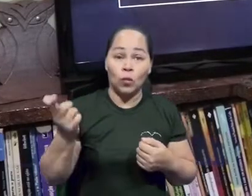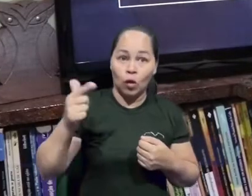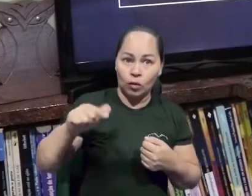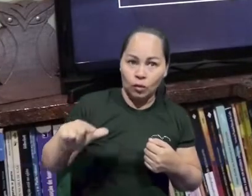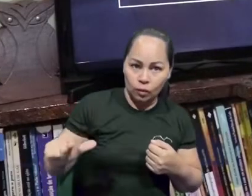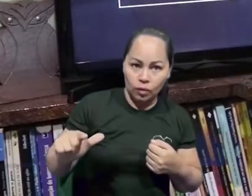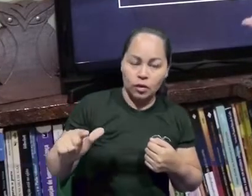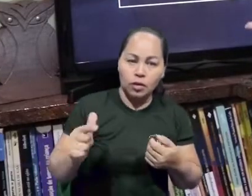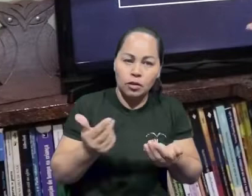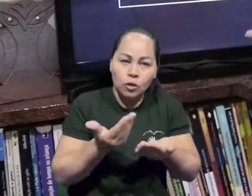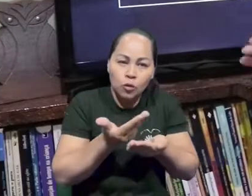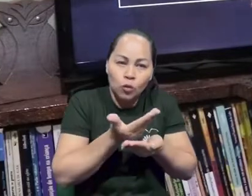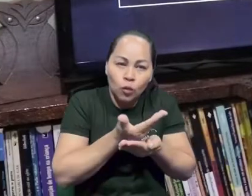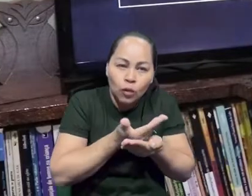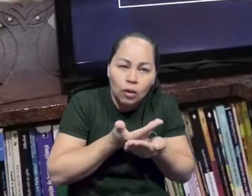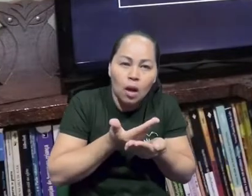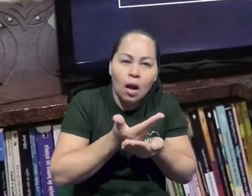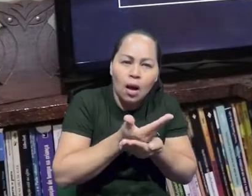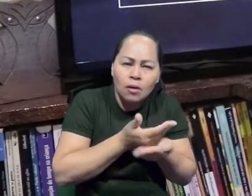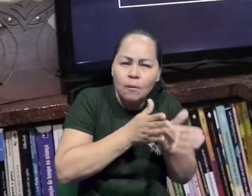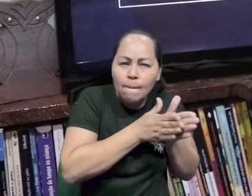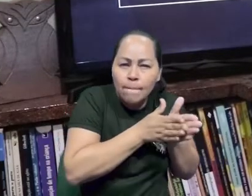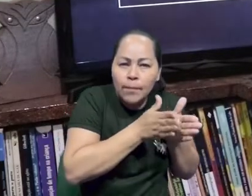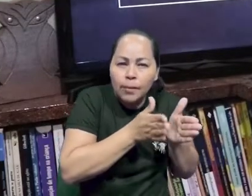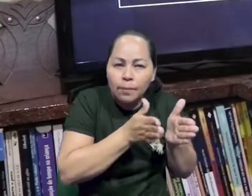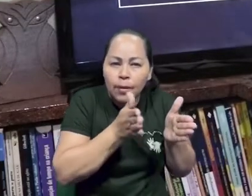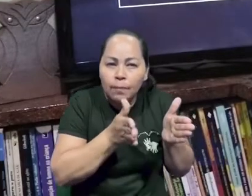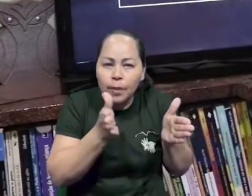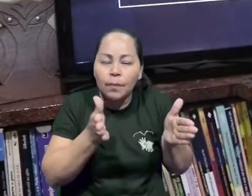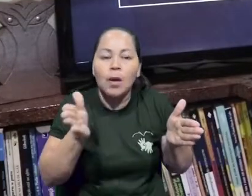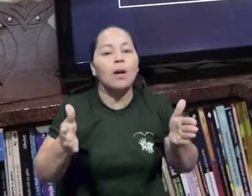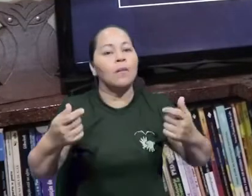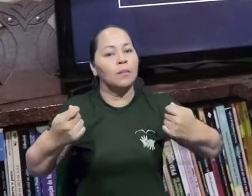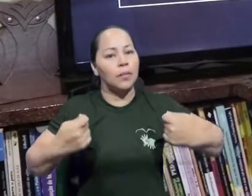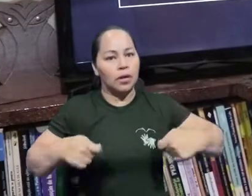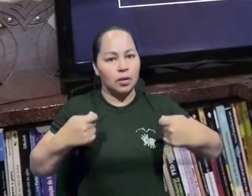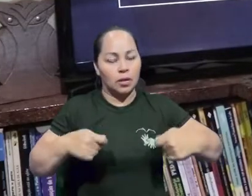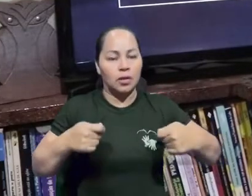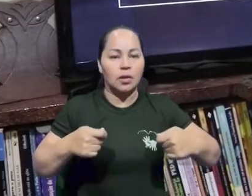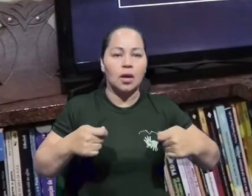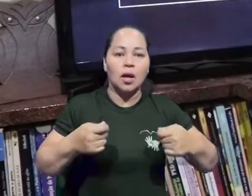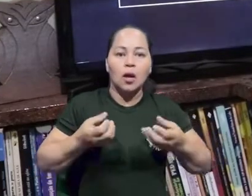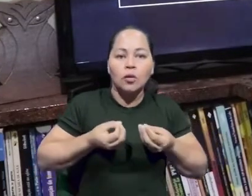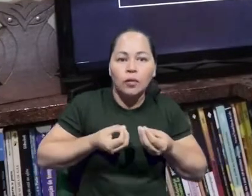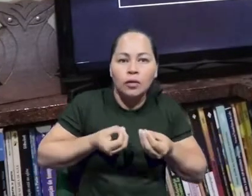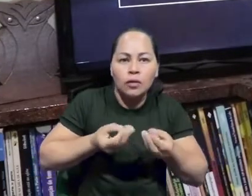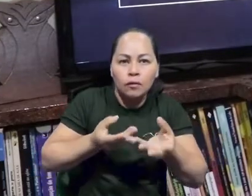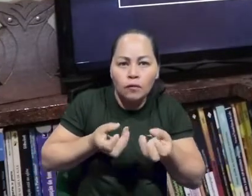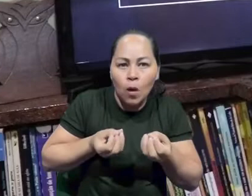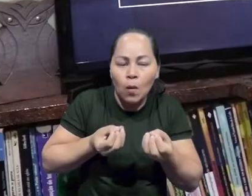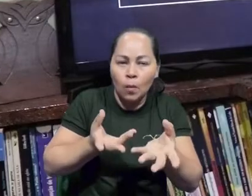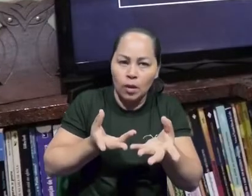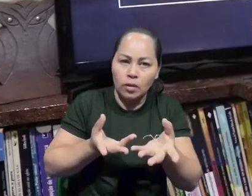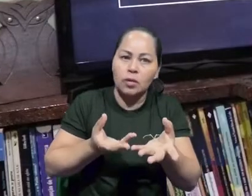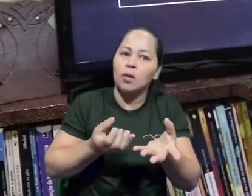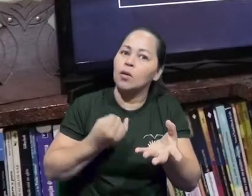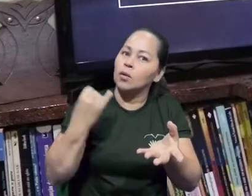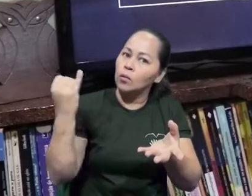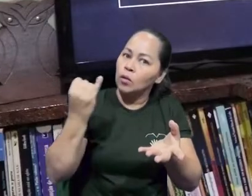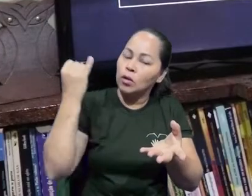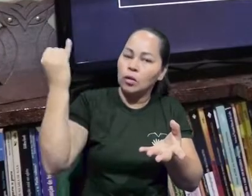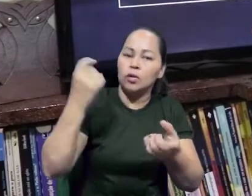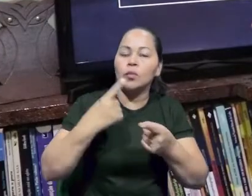Autocuidado. No caso do DI leve, possui total independência e autonomia no autocuidado. Essa informação é simples e objetiva,